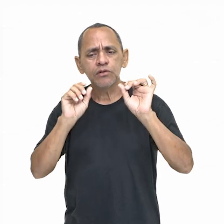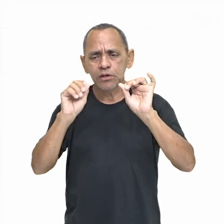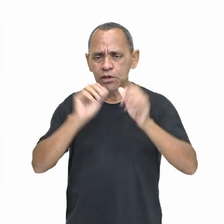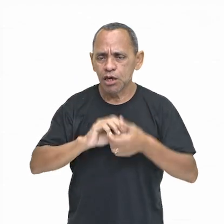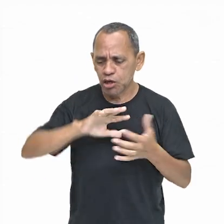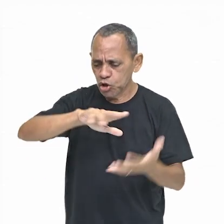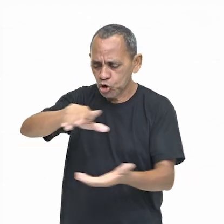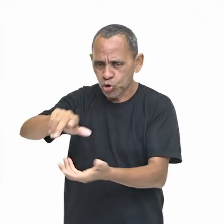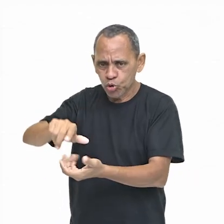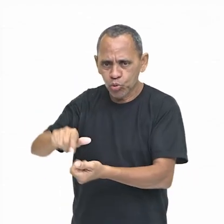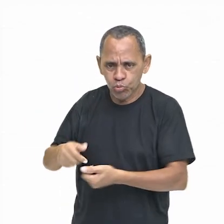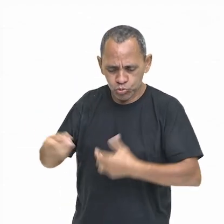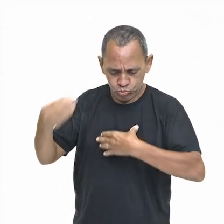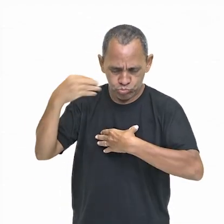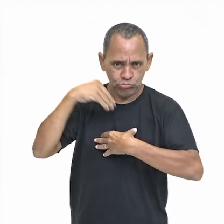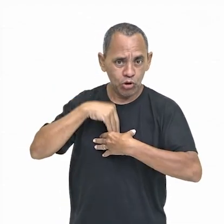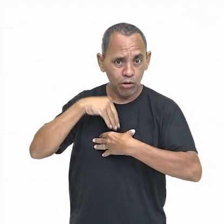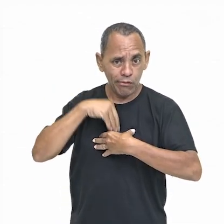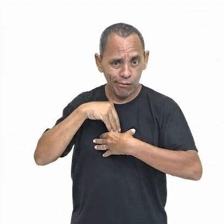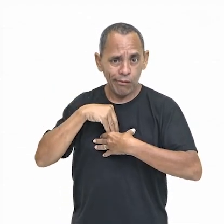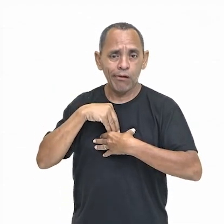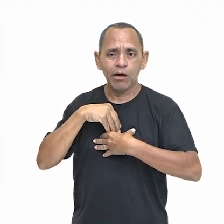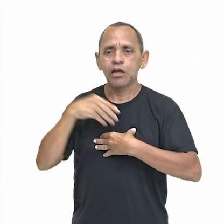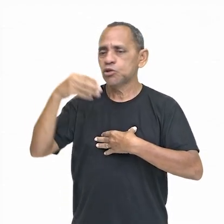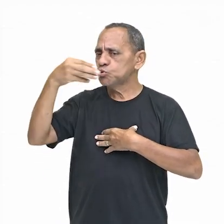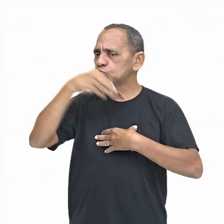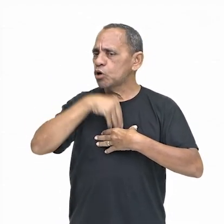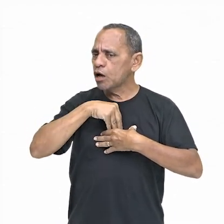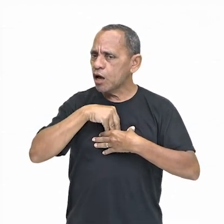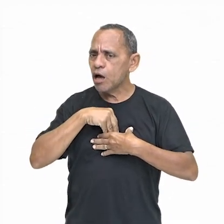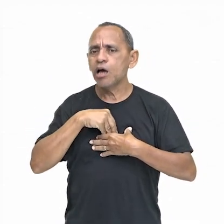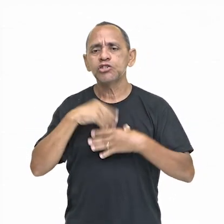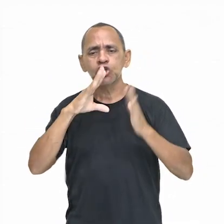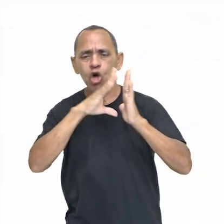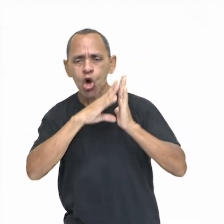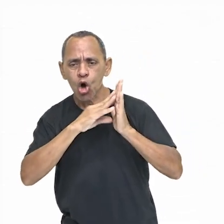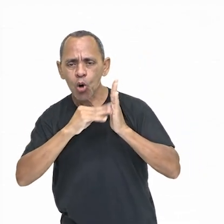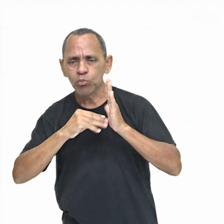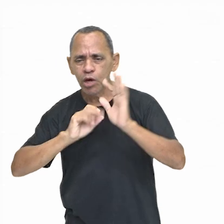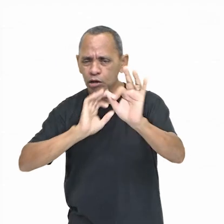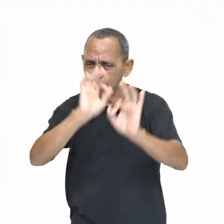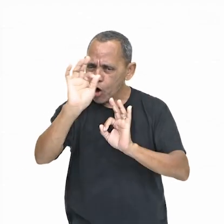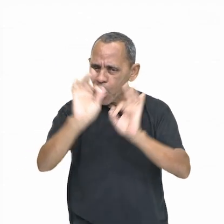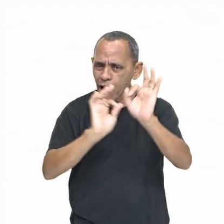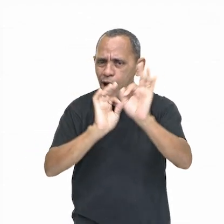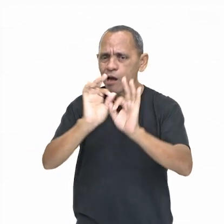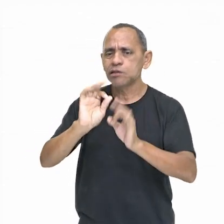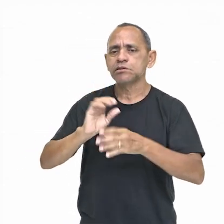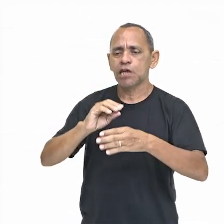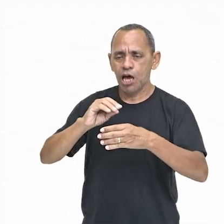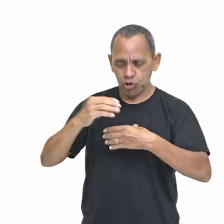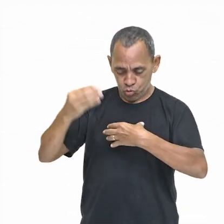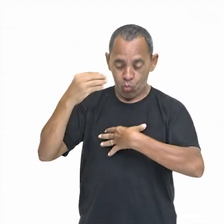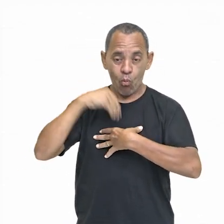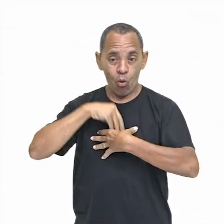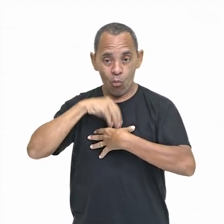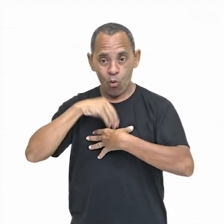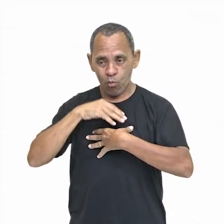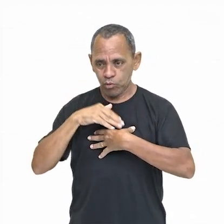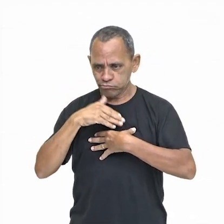seja moldado, né? Seja forjado, seja modelado pelo mundo exterior. E